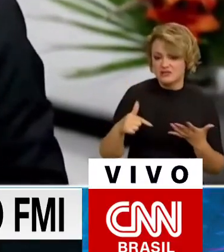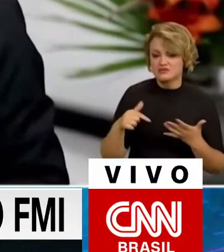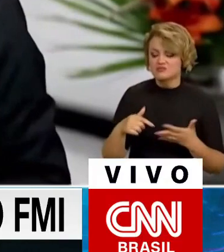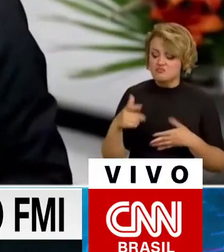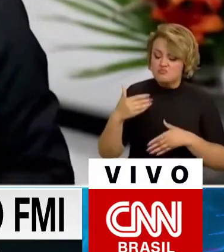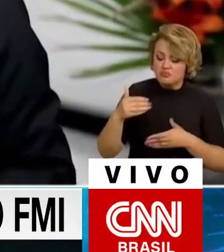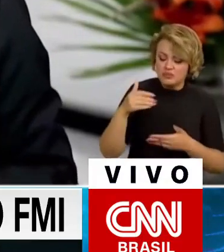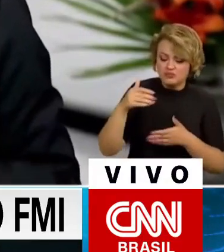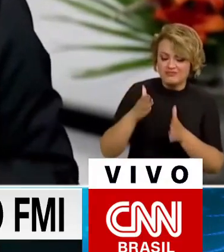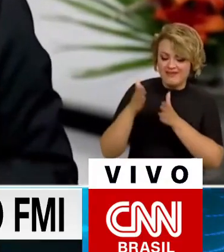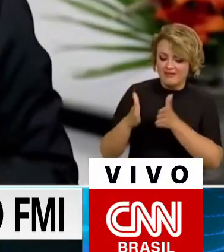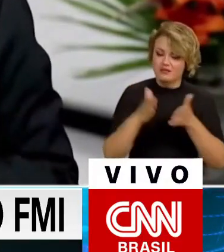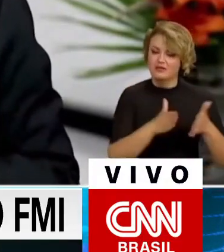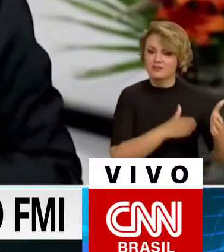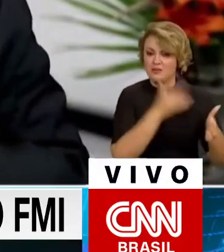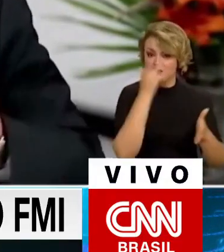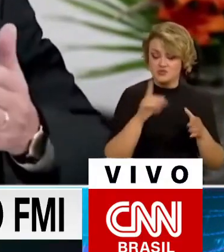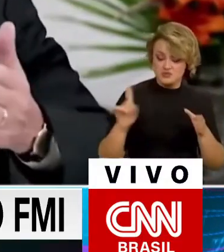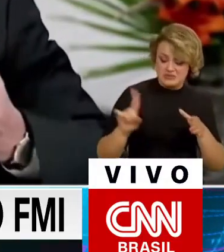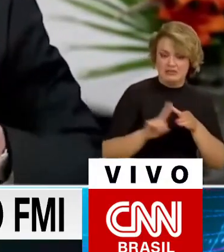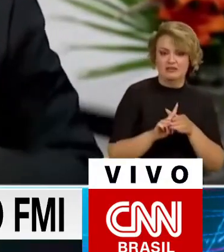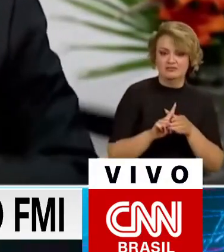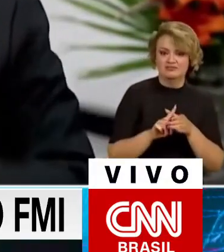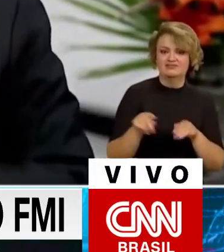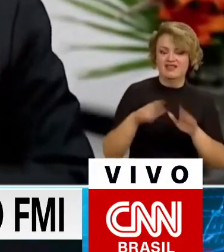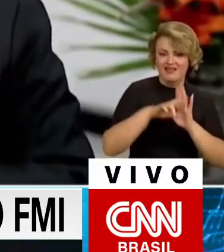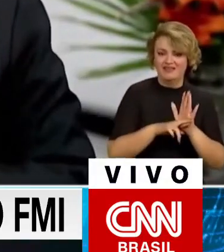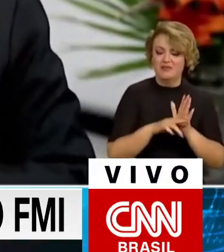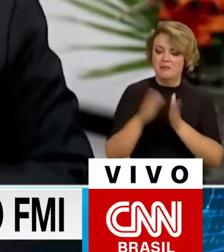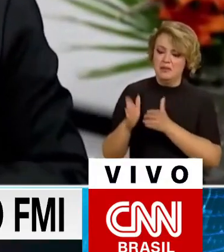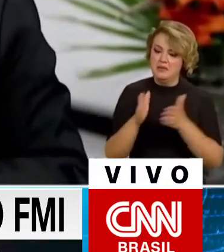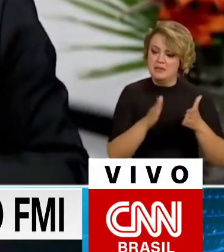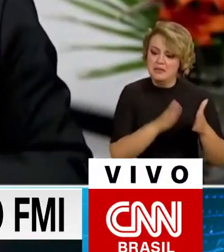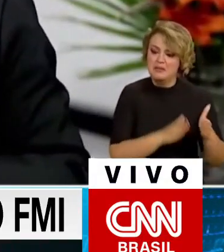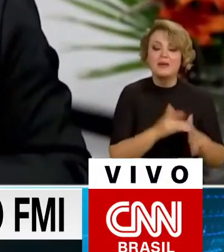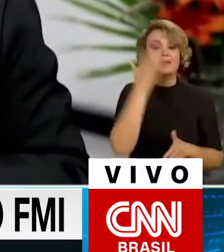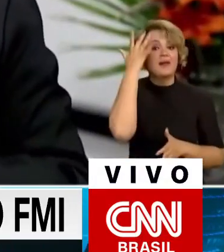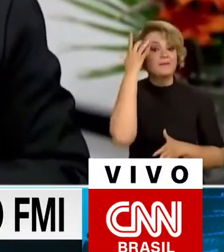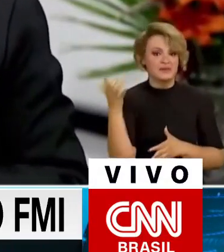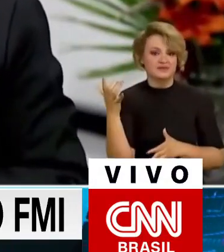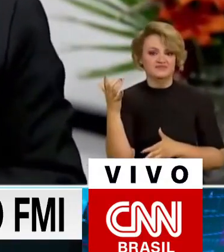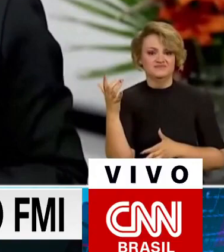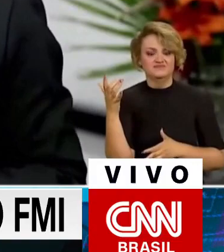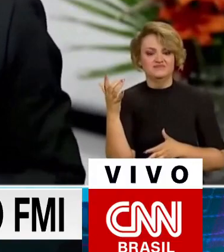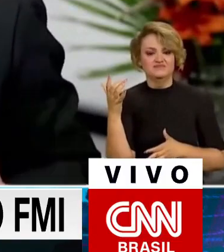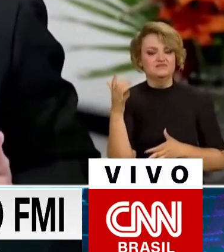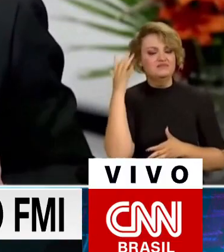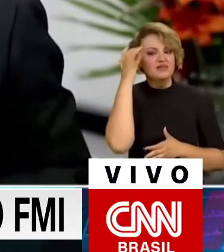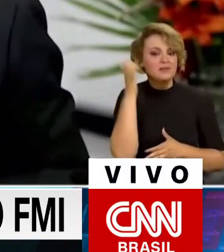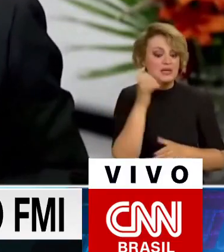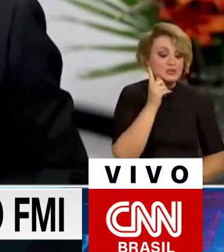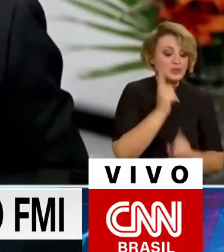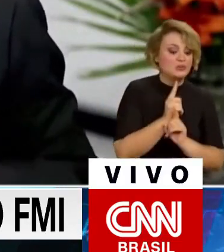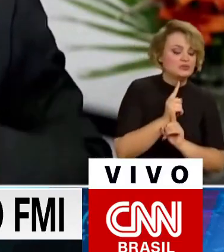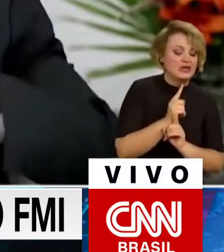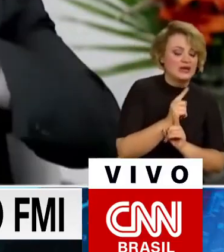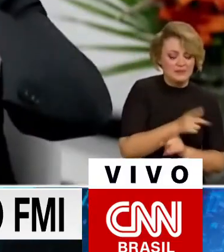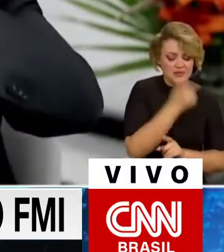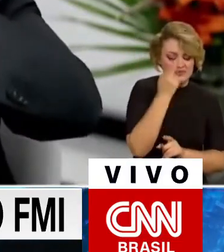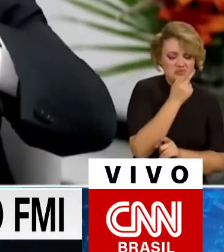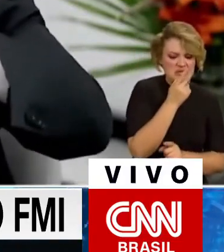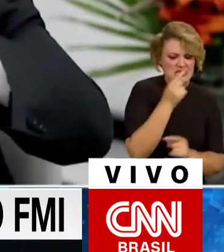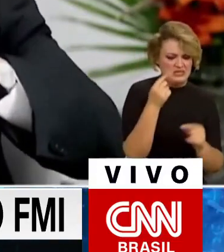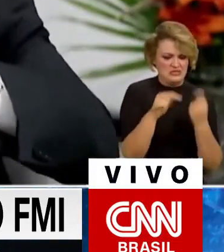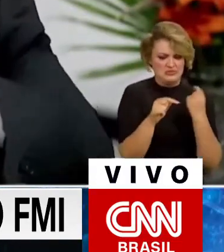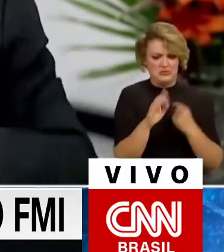7 bilhões e meio de dólares. Então, o mesmo FMI que teria sido demasiadamente bonzinho com o Macri é o mesmo FMI que